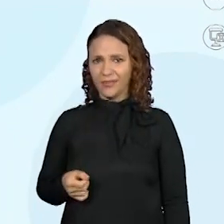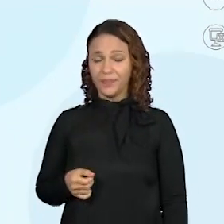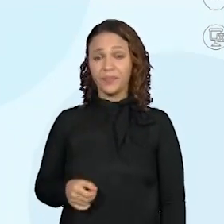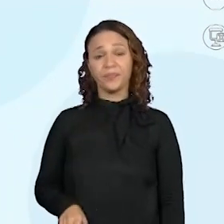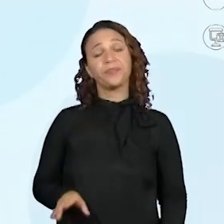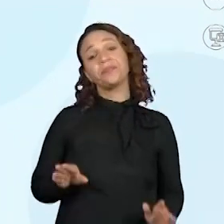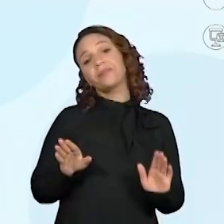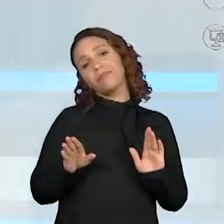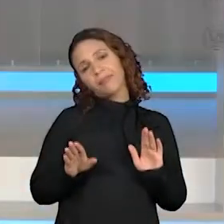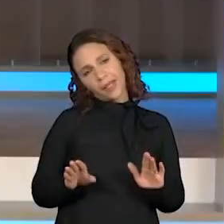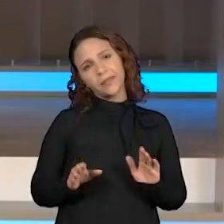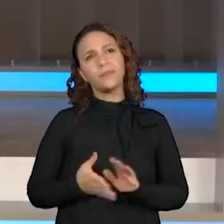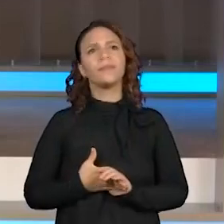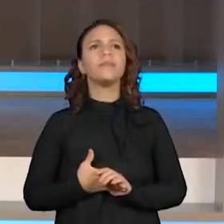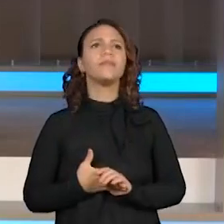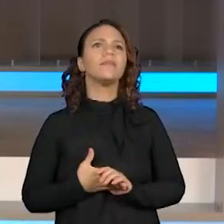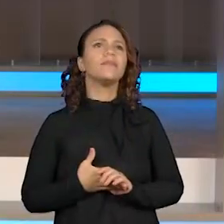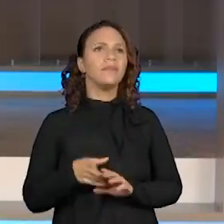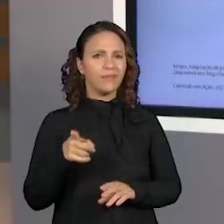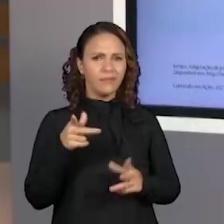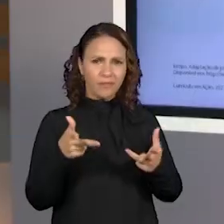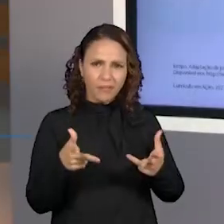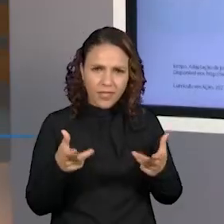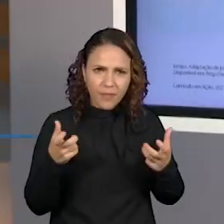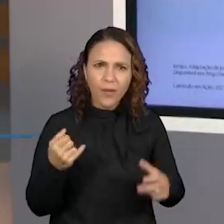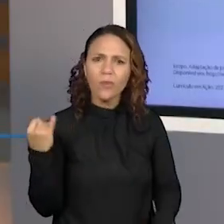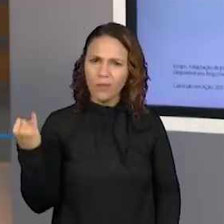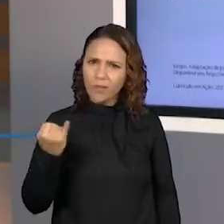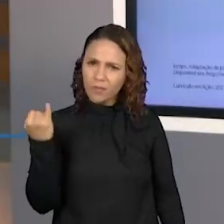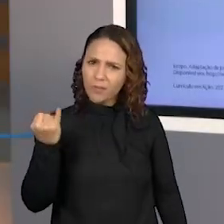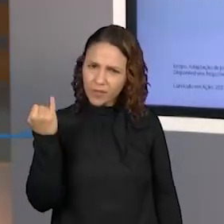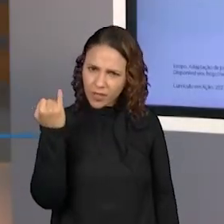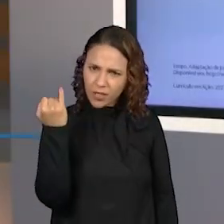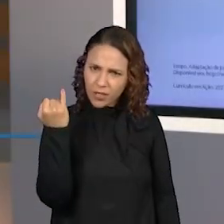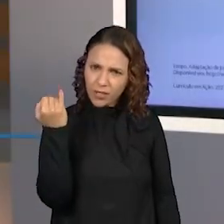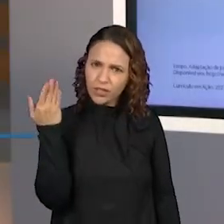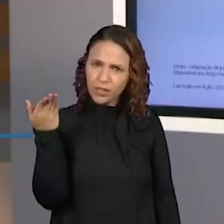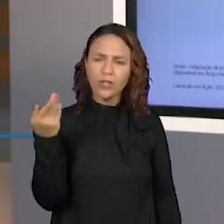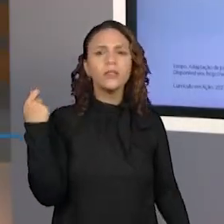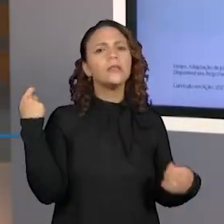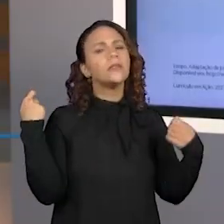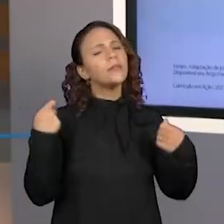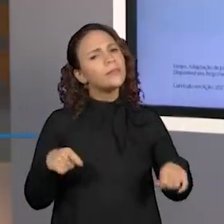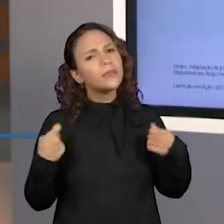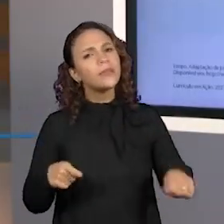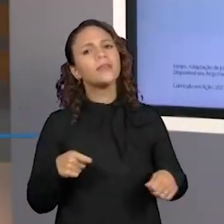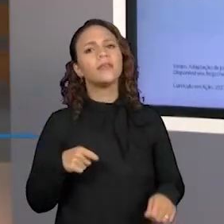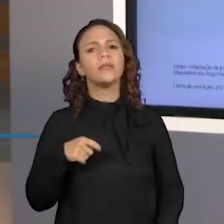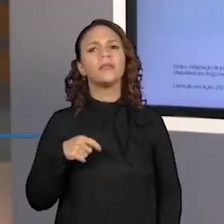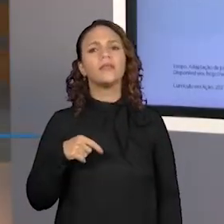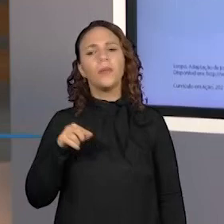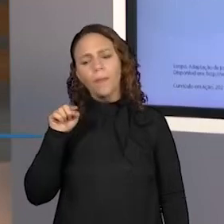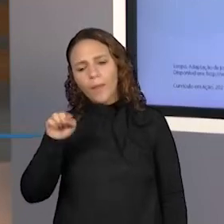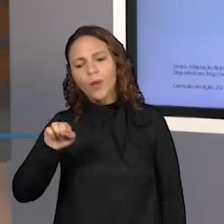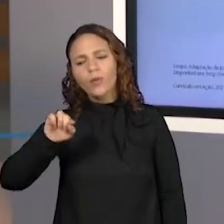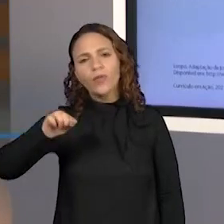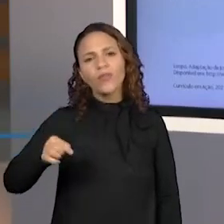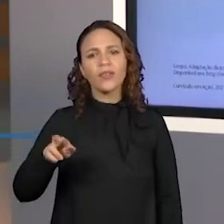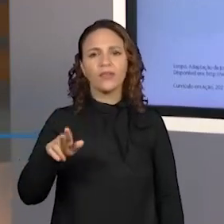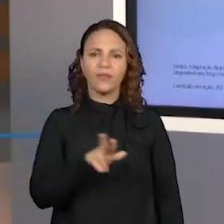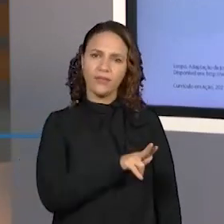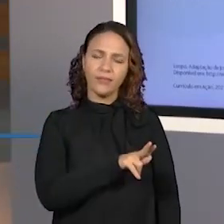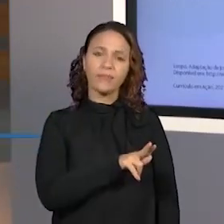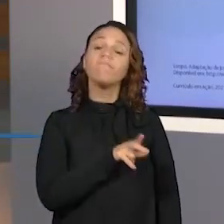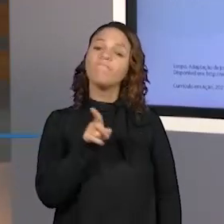só, percebeu como é importante a utilização da pontuação? Então, a utilização